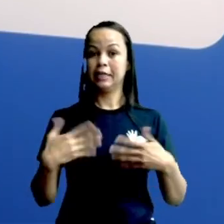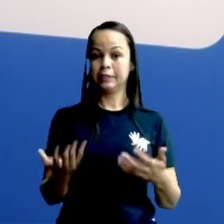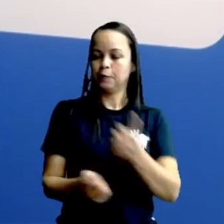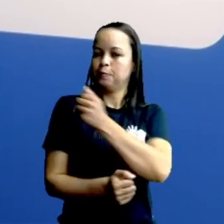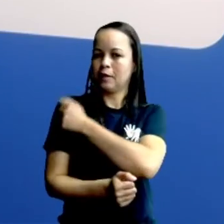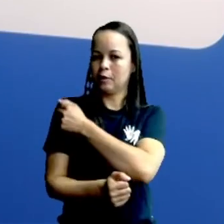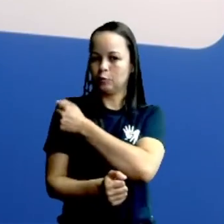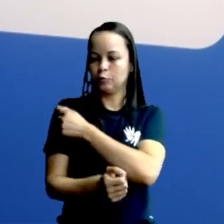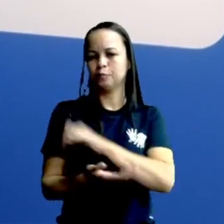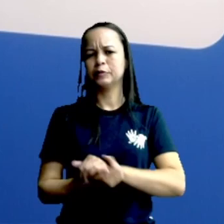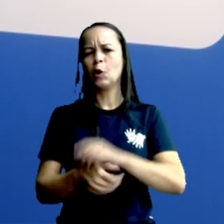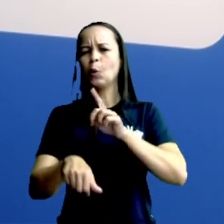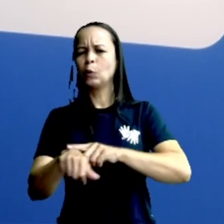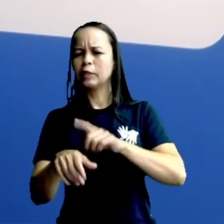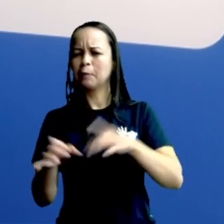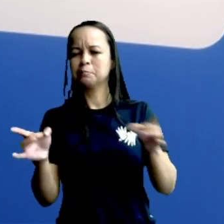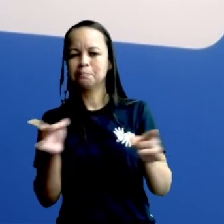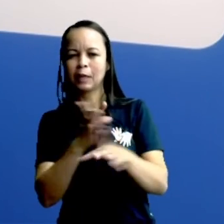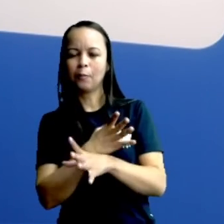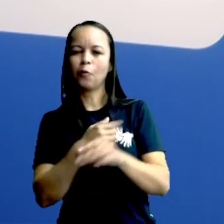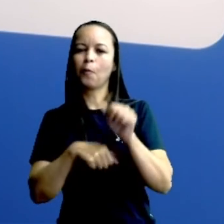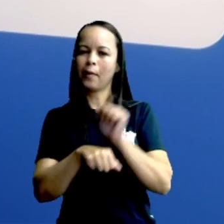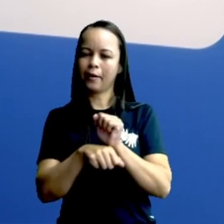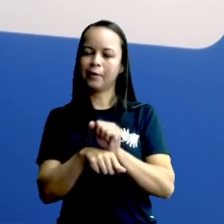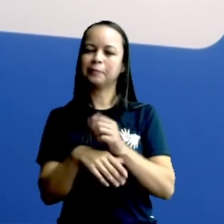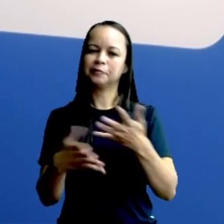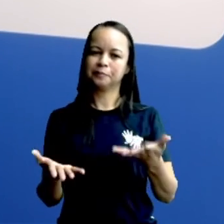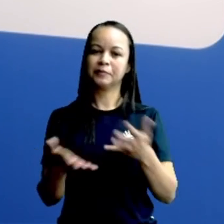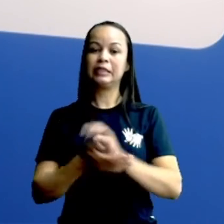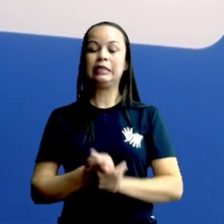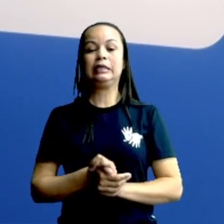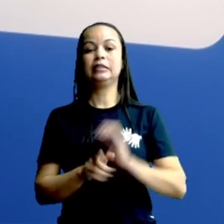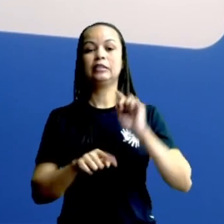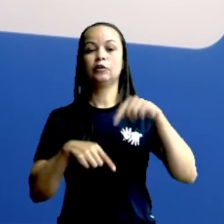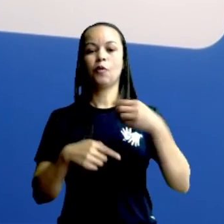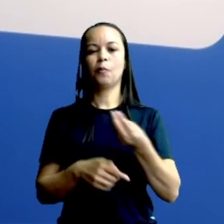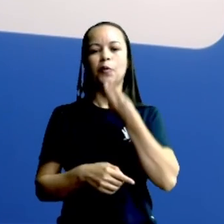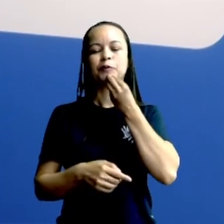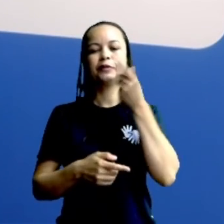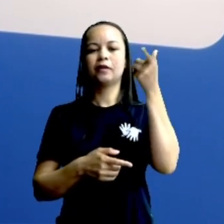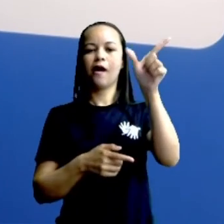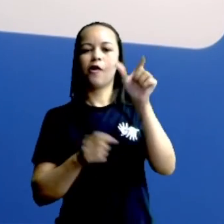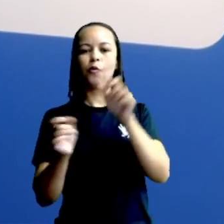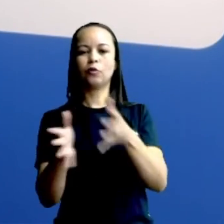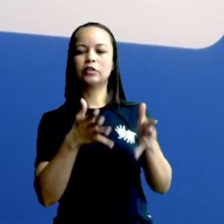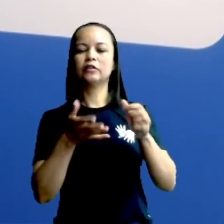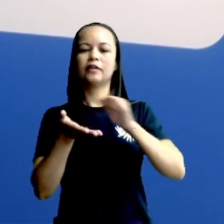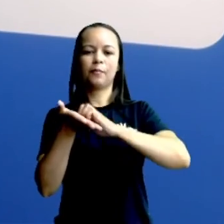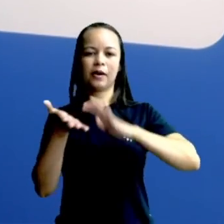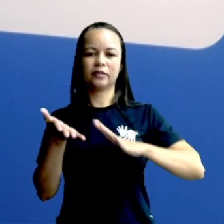pessoal, o tempo da aula acabou, a gente tem que parar por aqui e numa outra oportunidade a gente volta a fazer